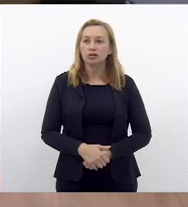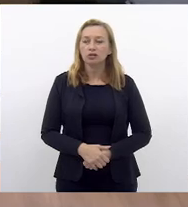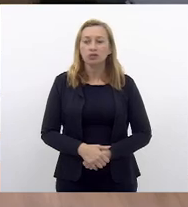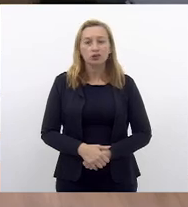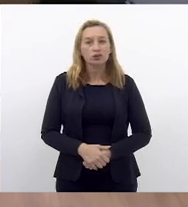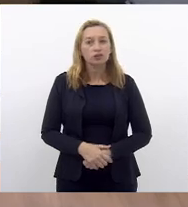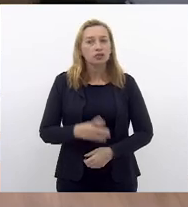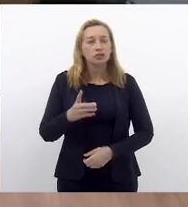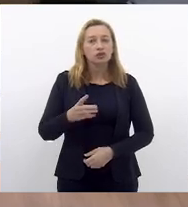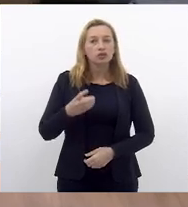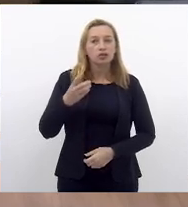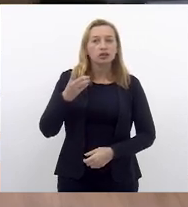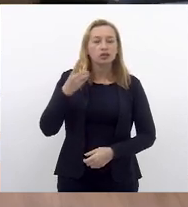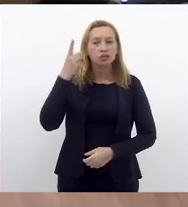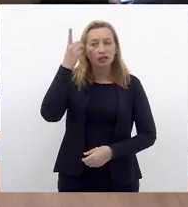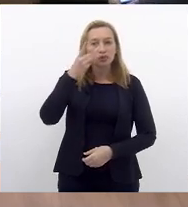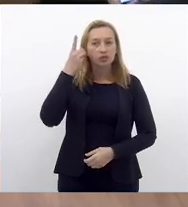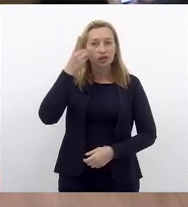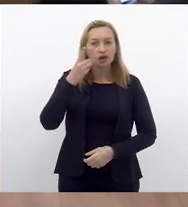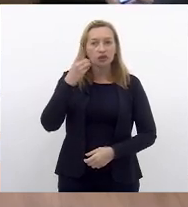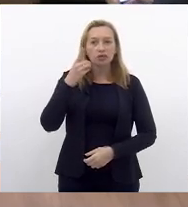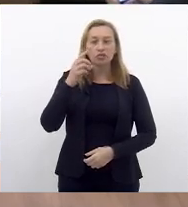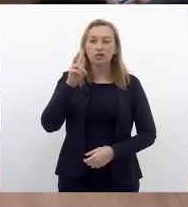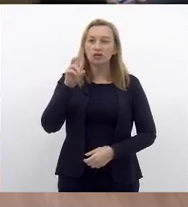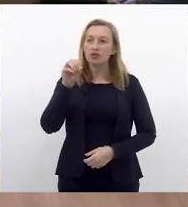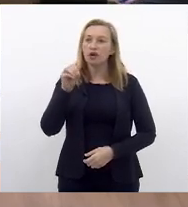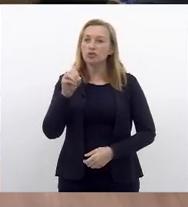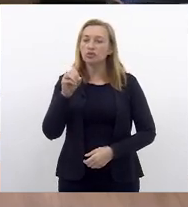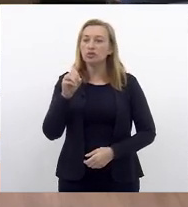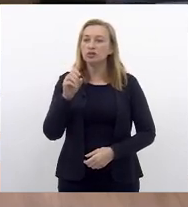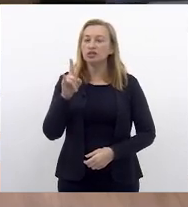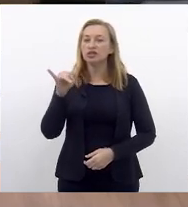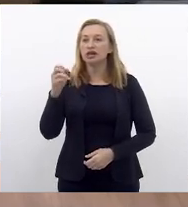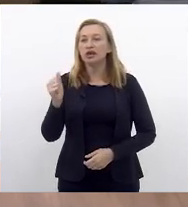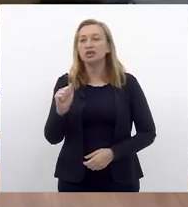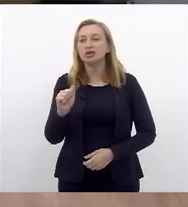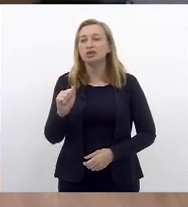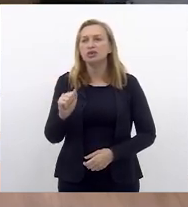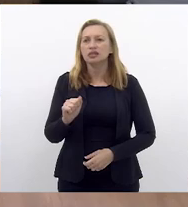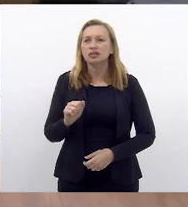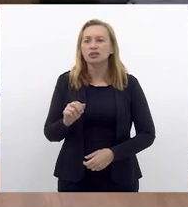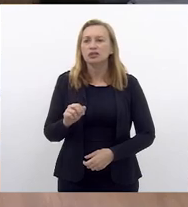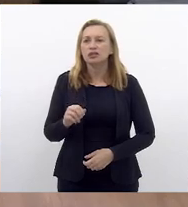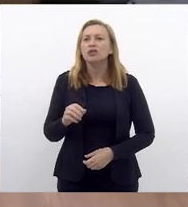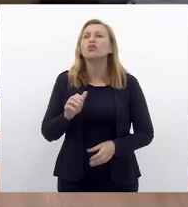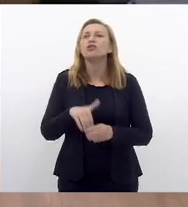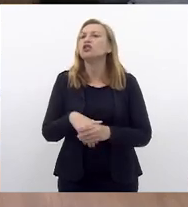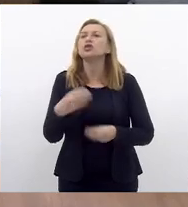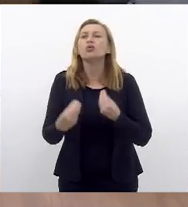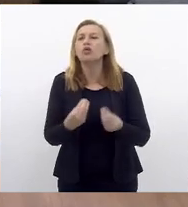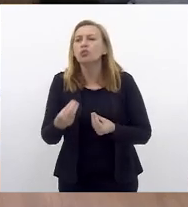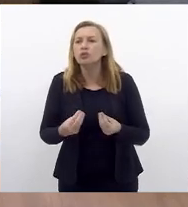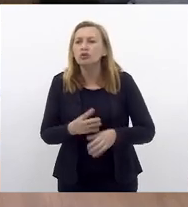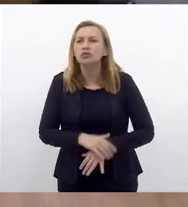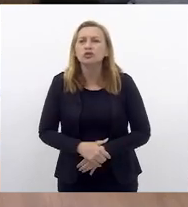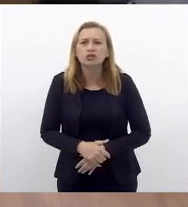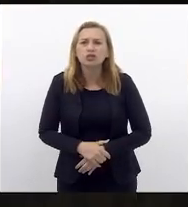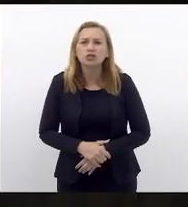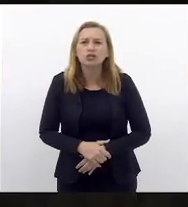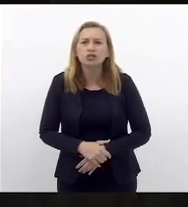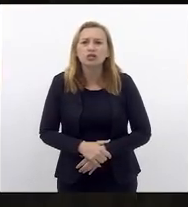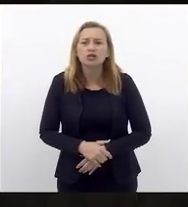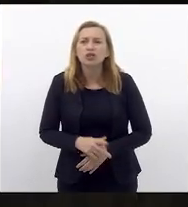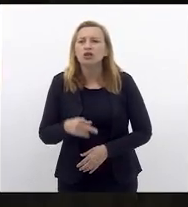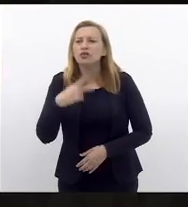Chama o Val. Deputado Valdo Ceasa, como vota? André. Vota aqui, Val. Como vota, deputado Val? Assim. Deixa eu falar